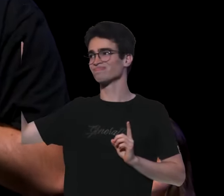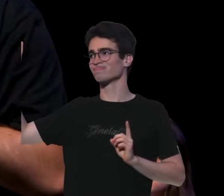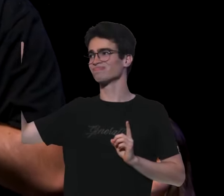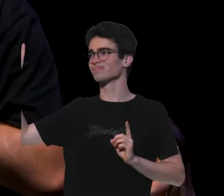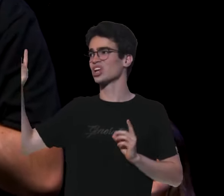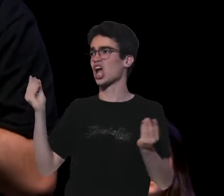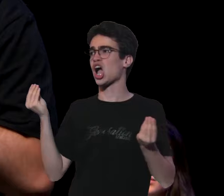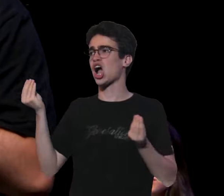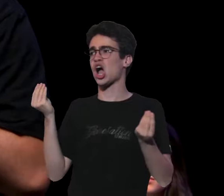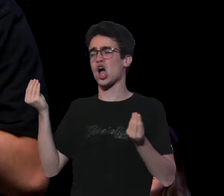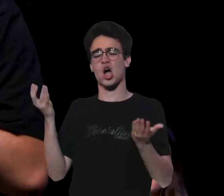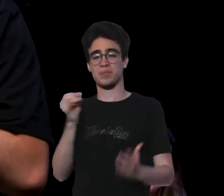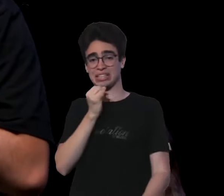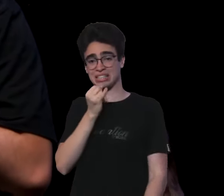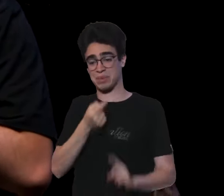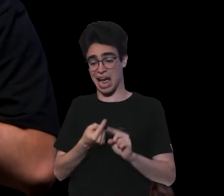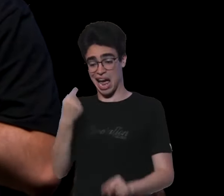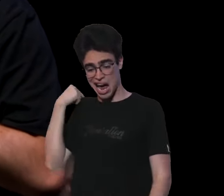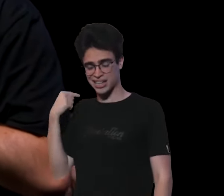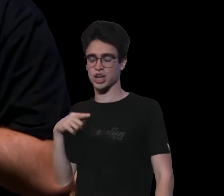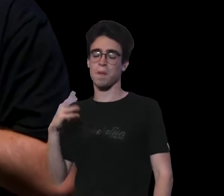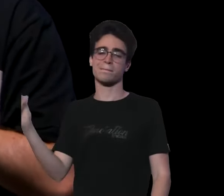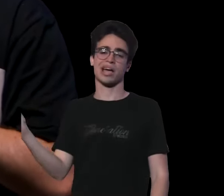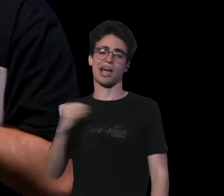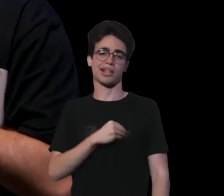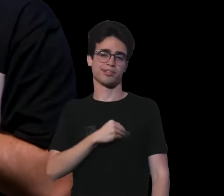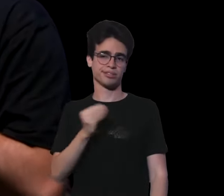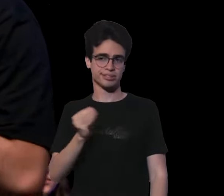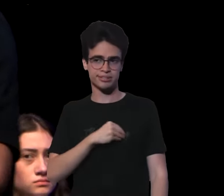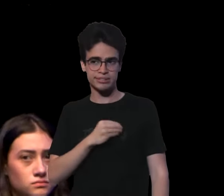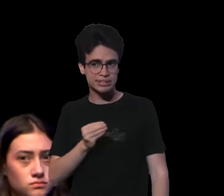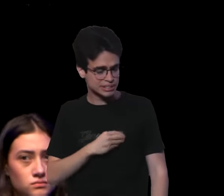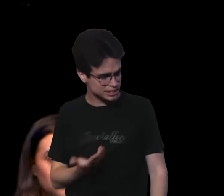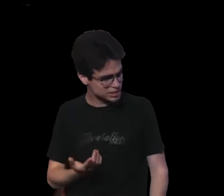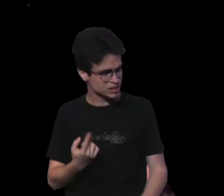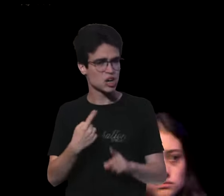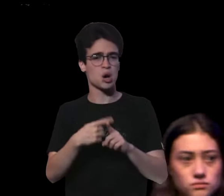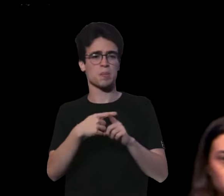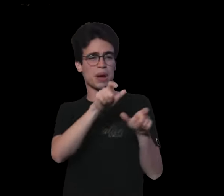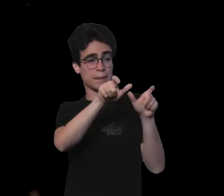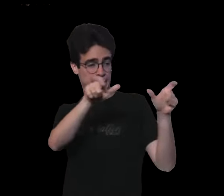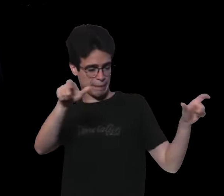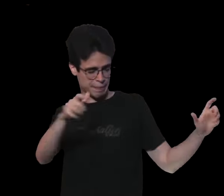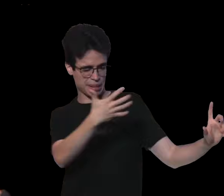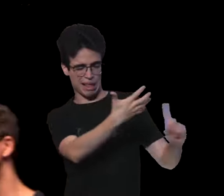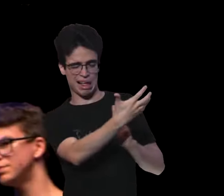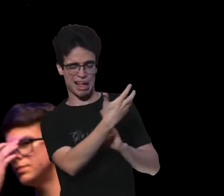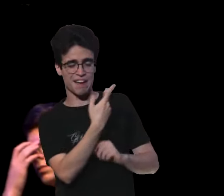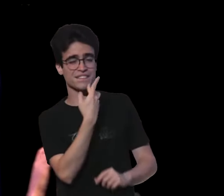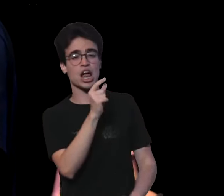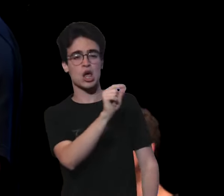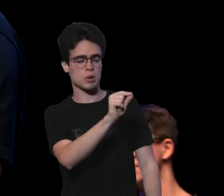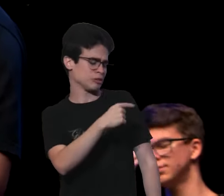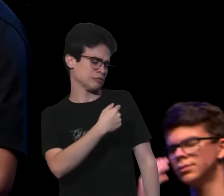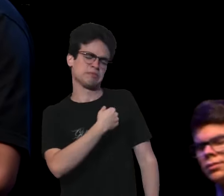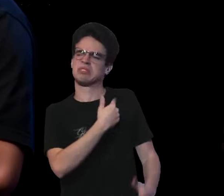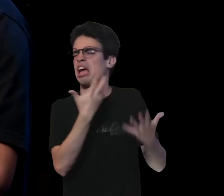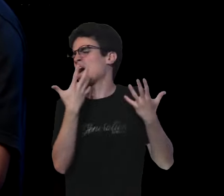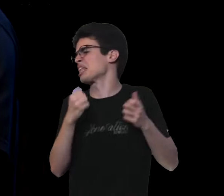Perdida pelo quê? Quando nós pecamos. O mundo diz que a gente pode fazer o que a gente